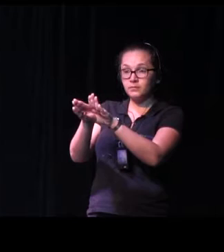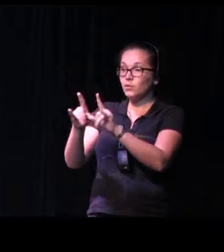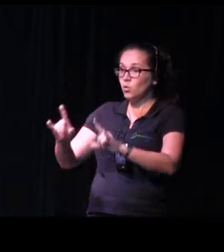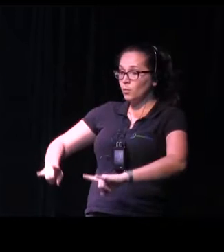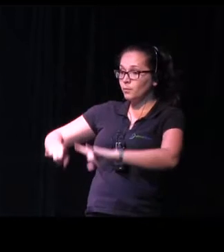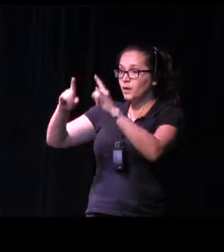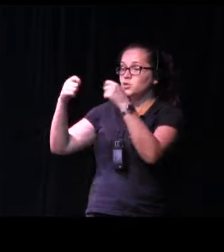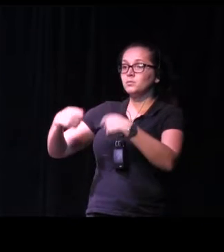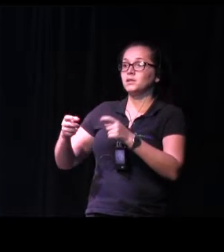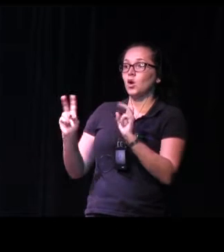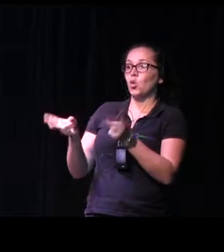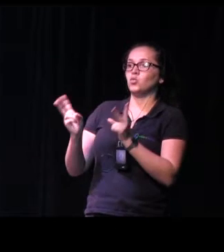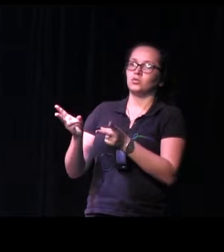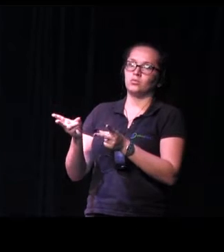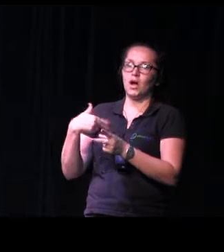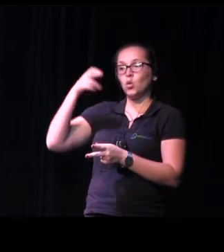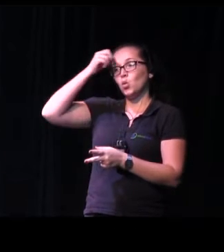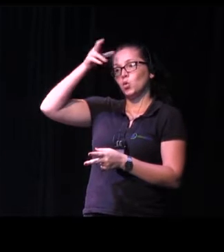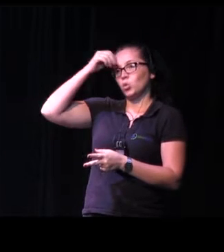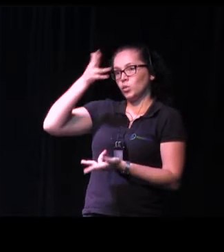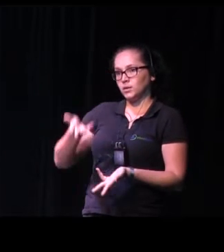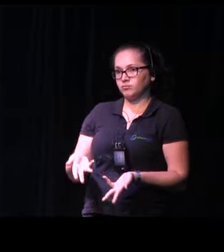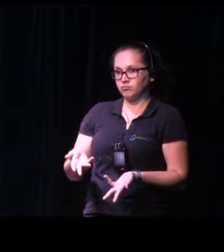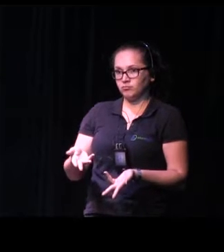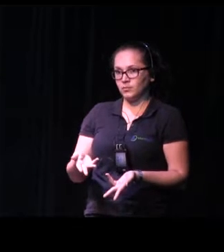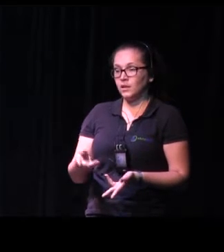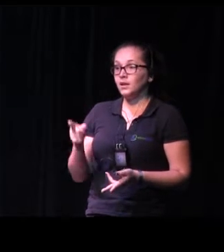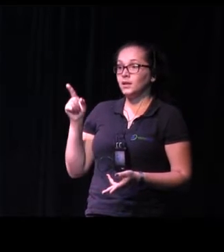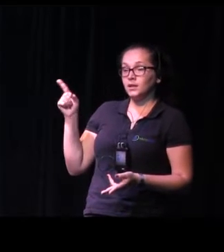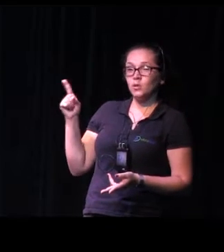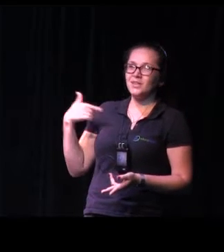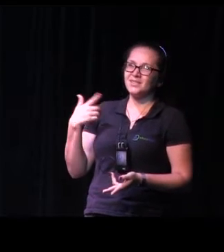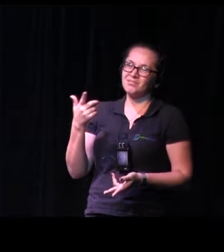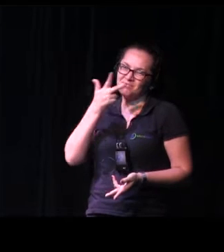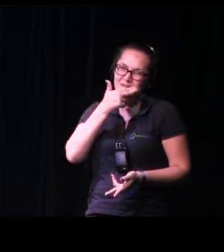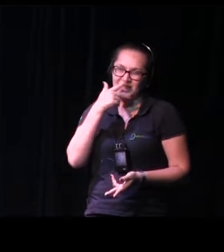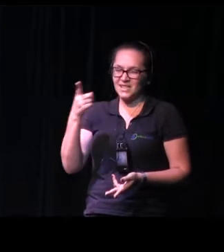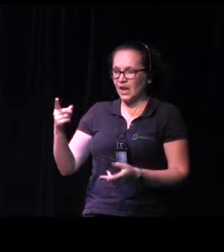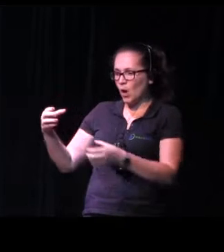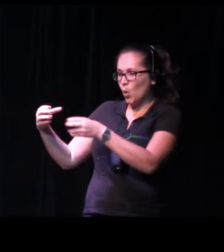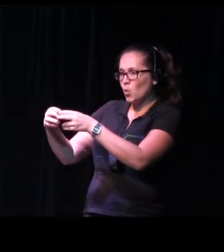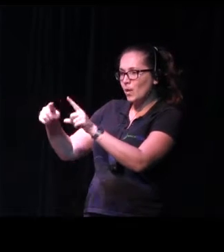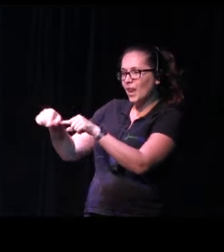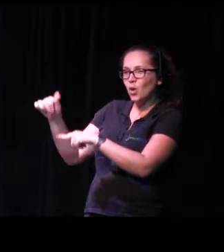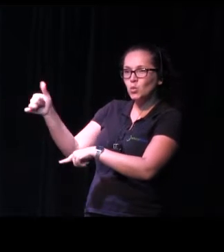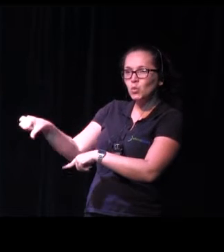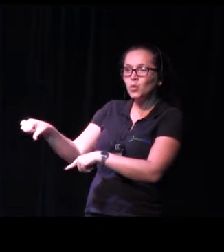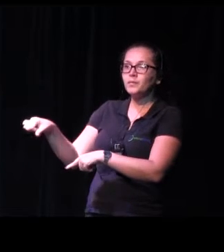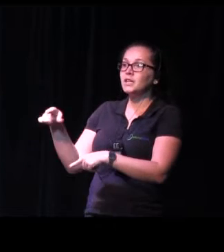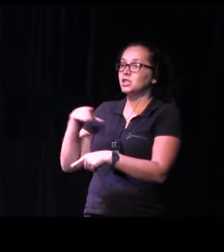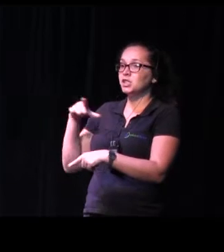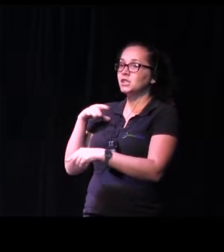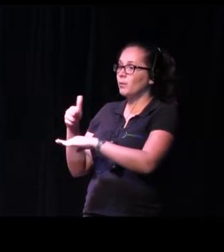fecha, o prédio tem que continuar emanando cultura. Nesse que era a parte mais negativa do